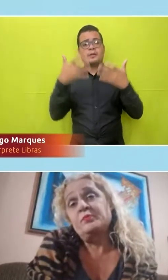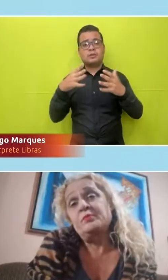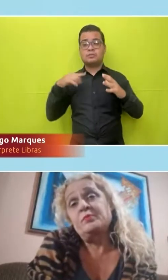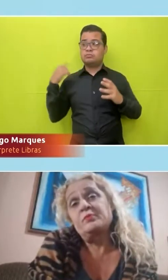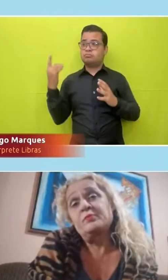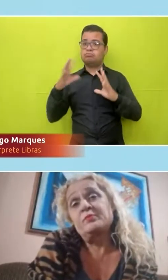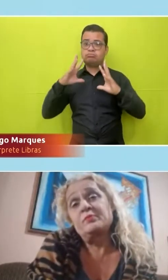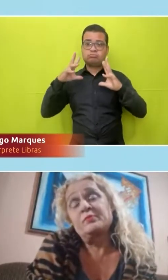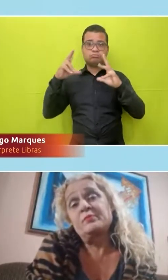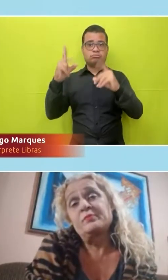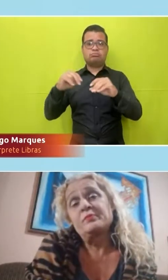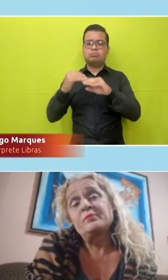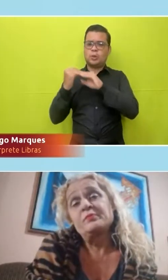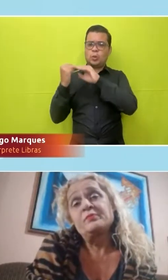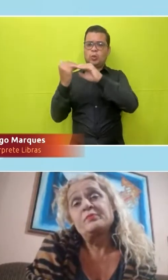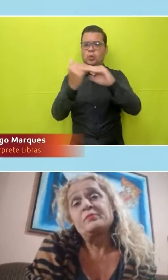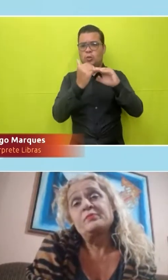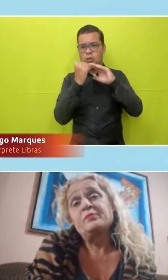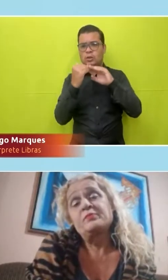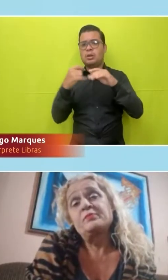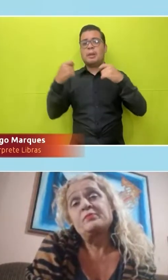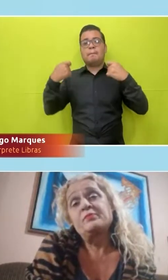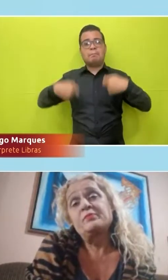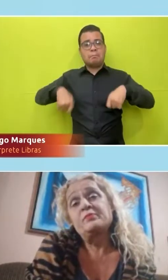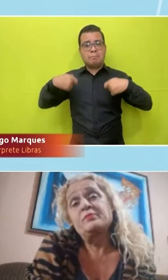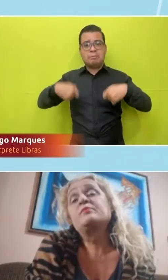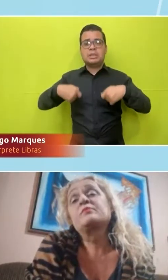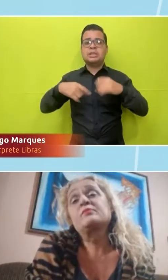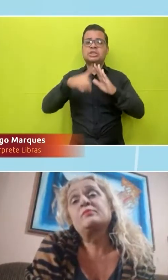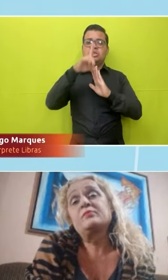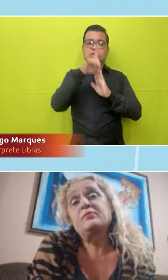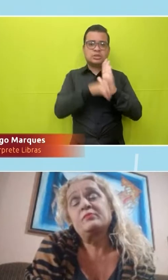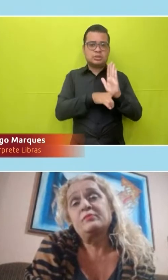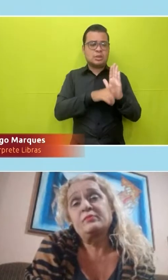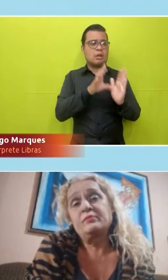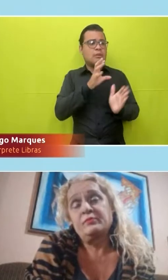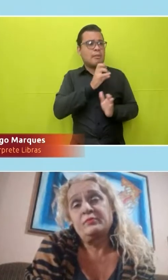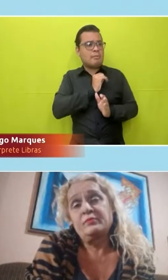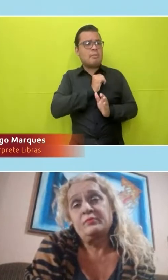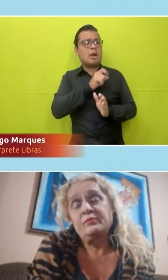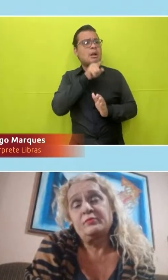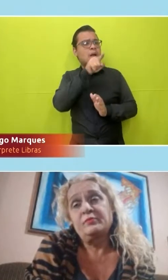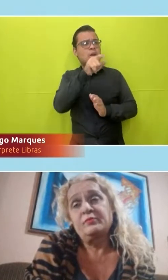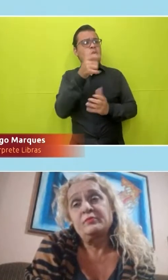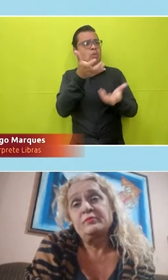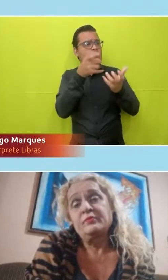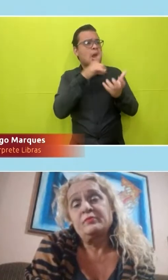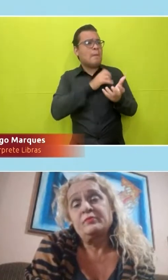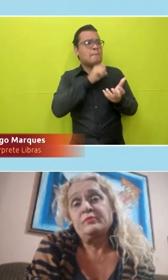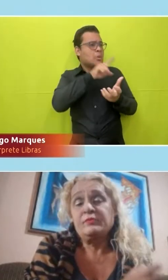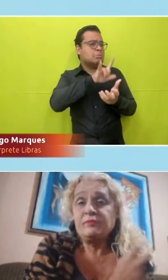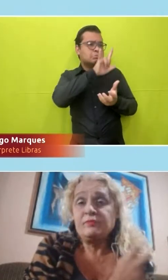somos iguais. Então, todos nós deveríamos ter o direito de amar quem nós quiséssemos, né? Amar